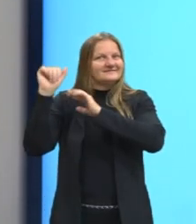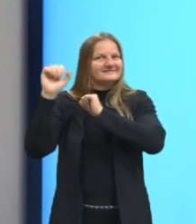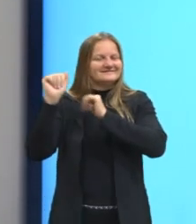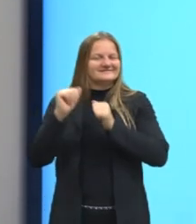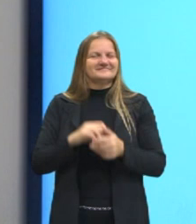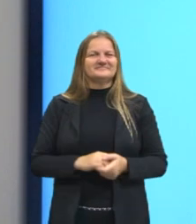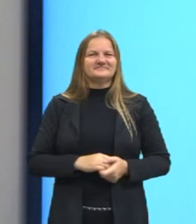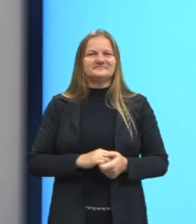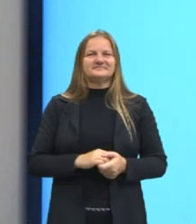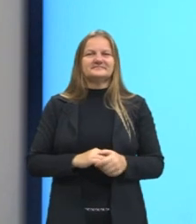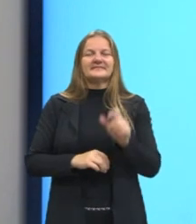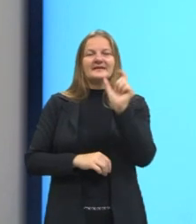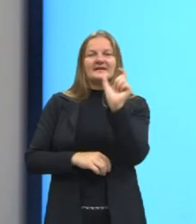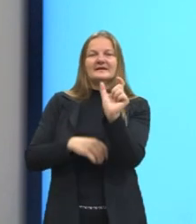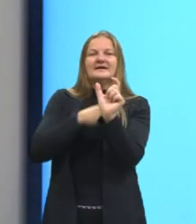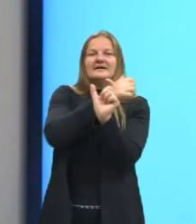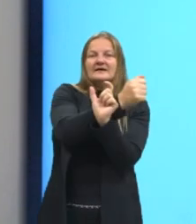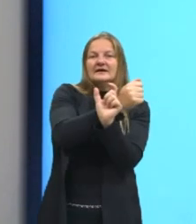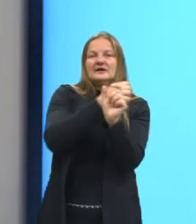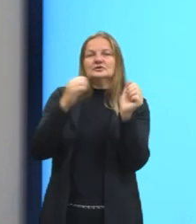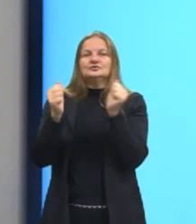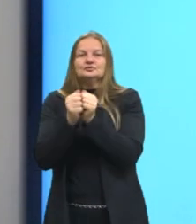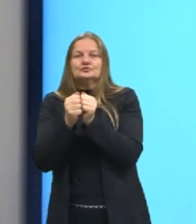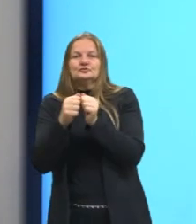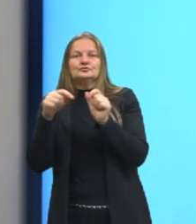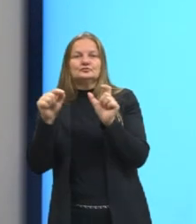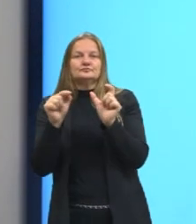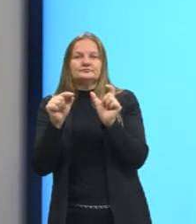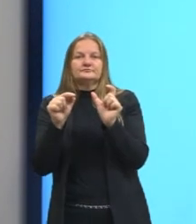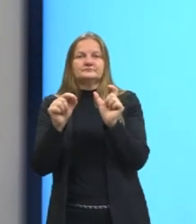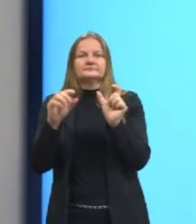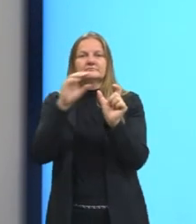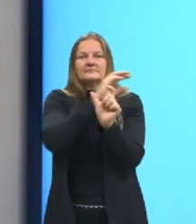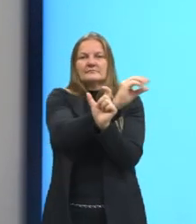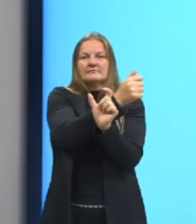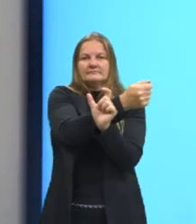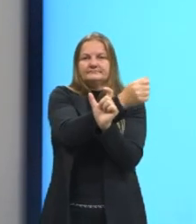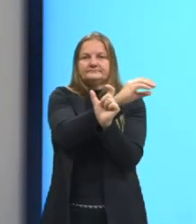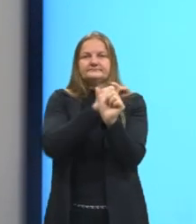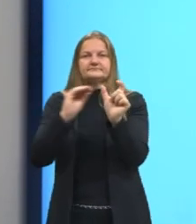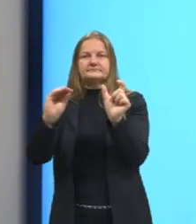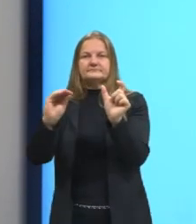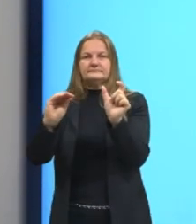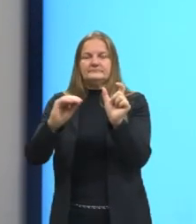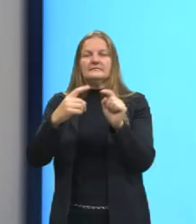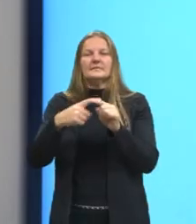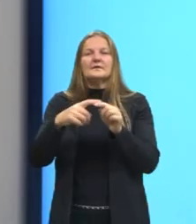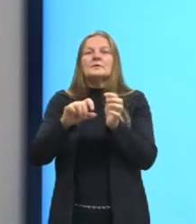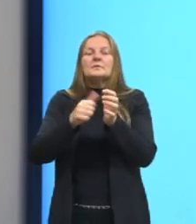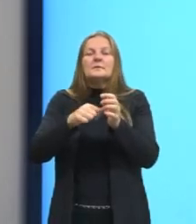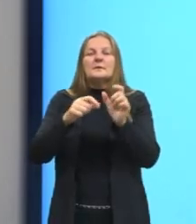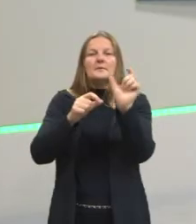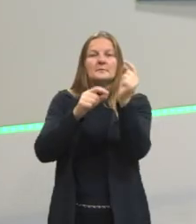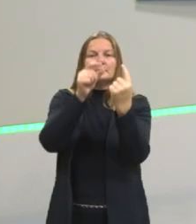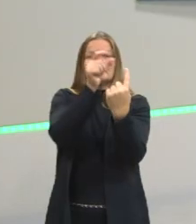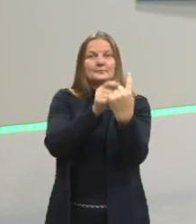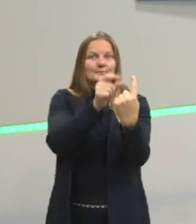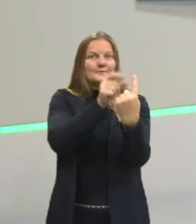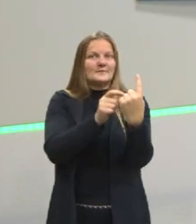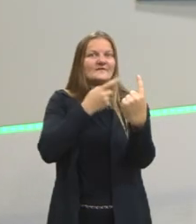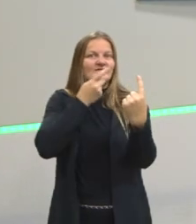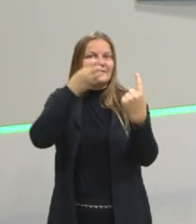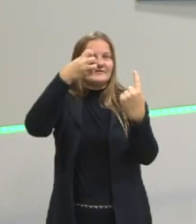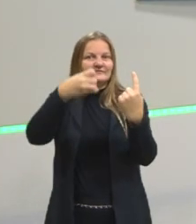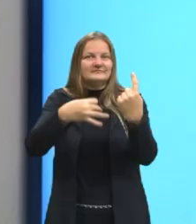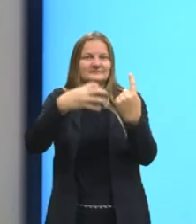né então se eles estão acompanhando substantivo Nós também conseguimos perceber já nessa primeira fala da sua sanita que